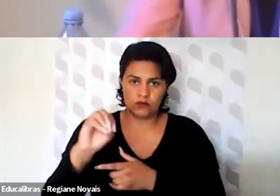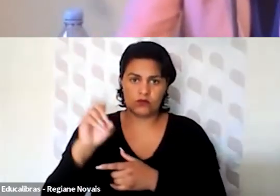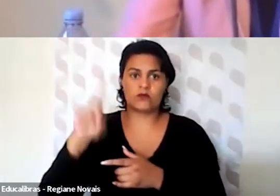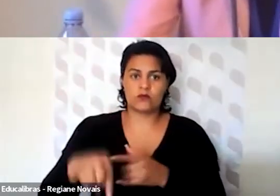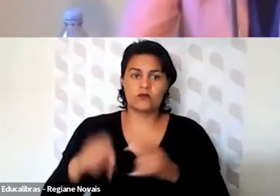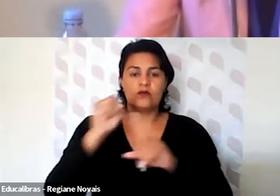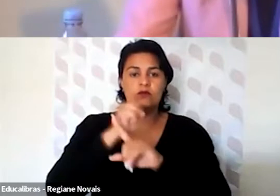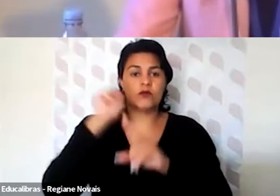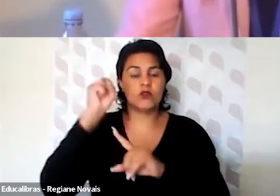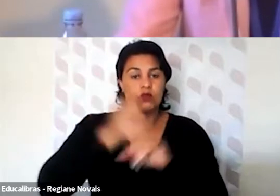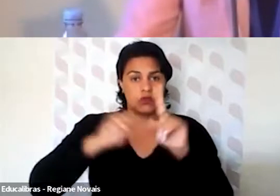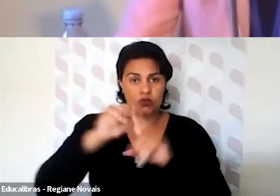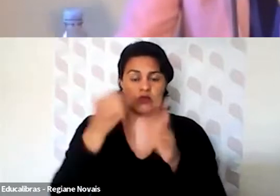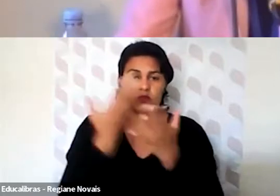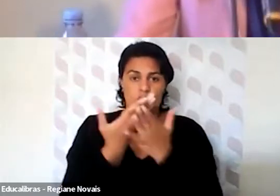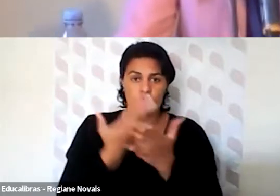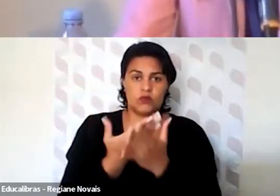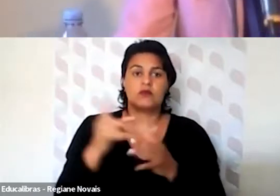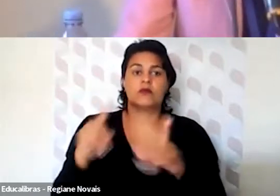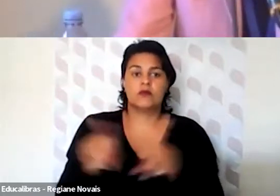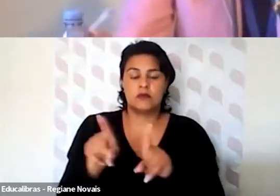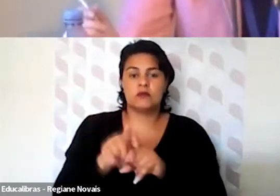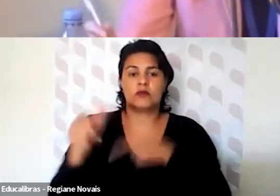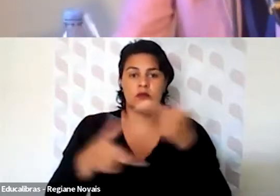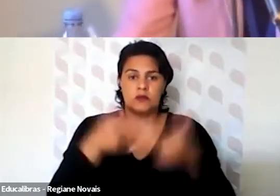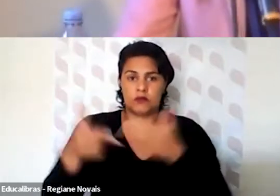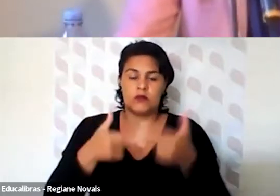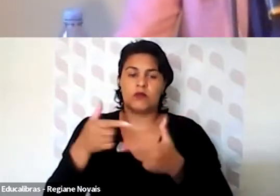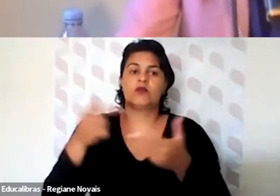São Paulo. Ele também trabalhou como jornalista